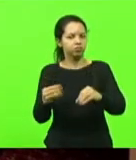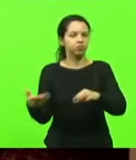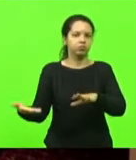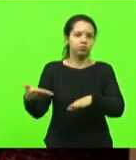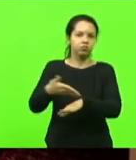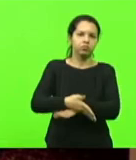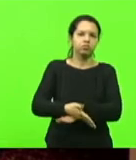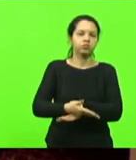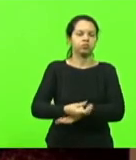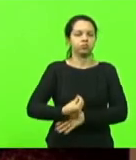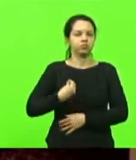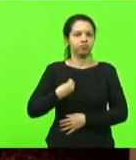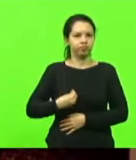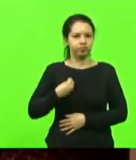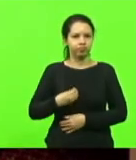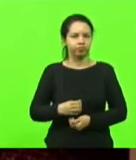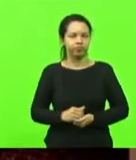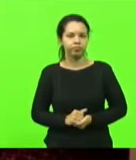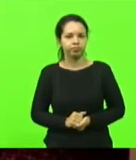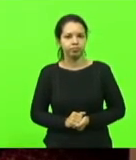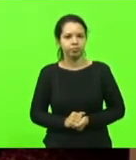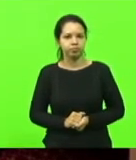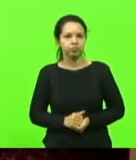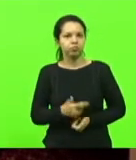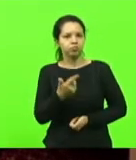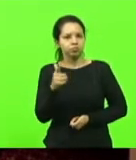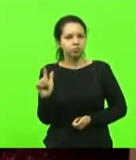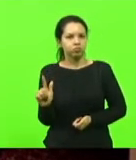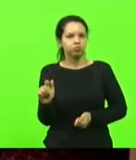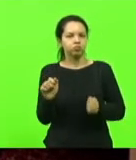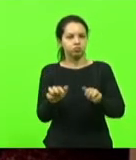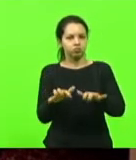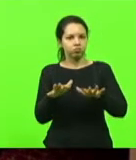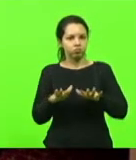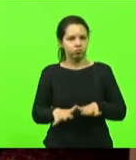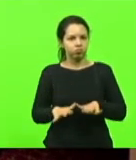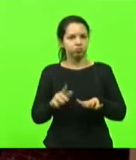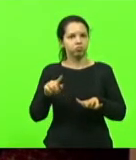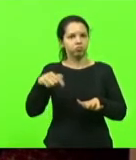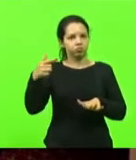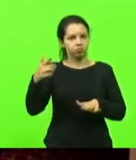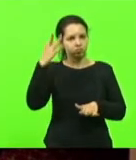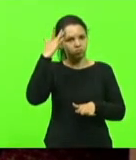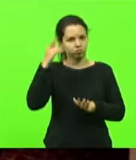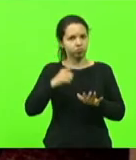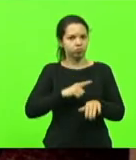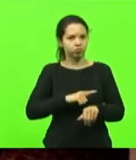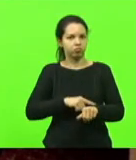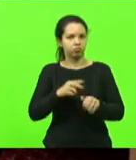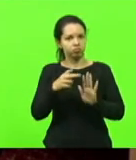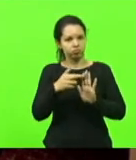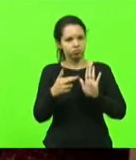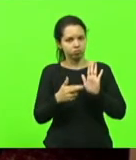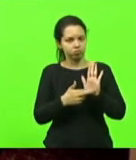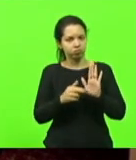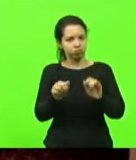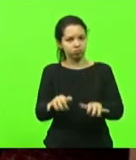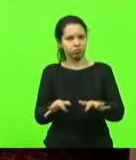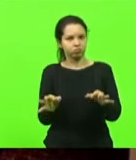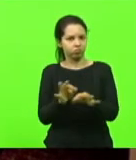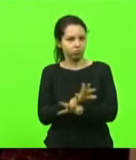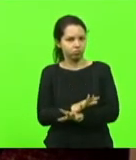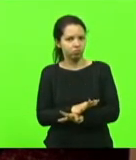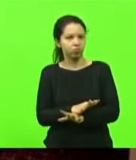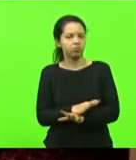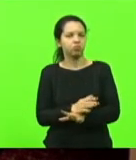seu comparecimento. Convocou outra sessão ordinária para o dia seguinte, no horário regimental, e antes de encerrar a sessão,